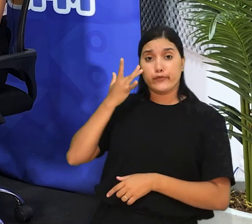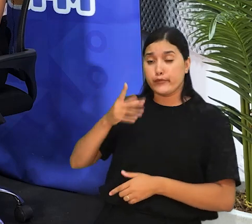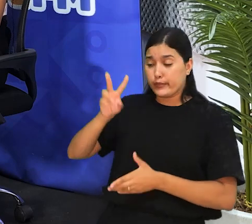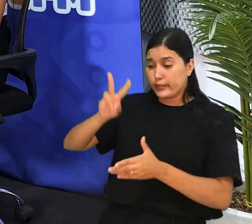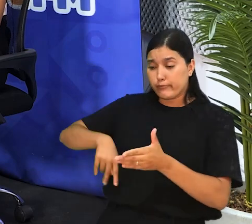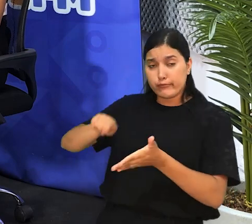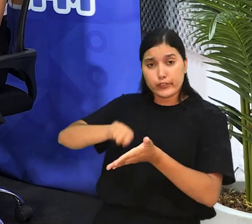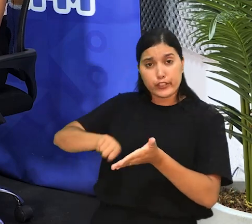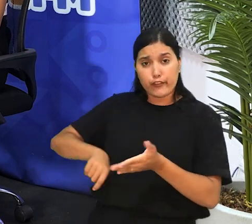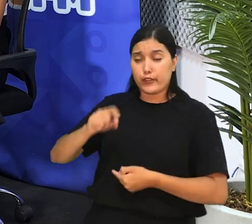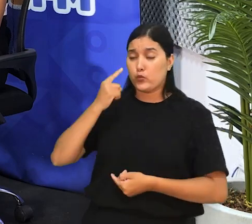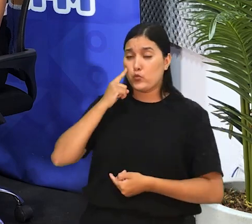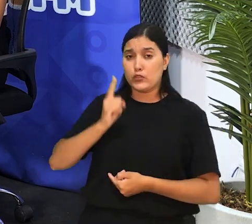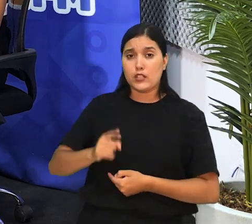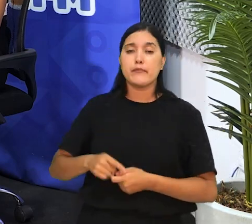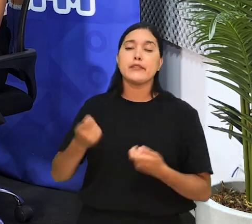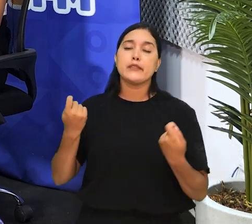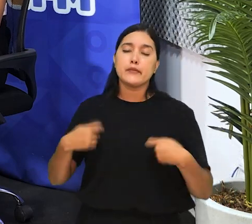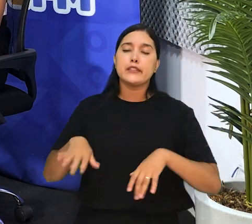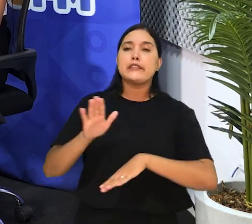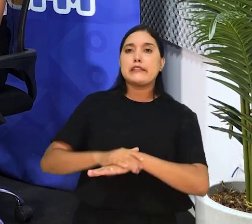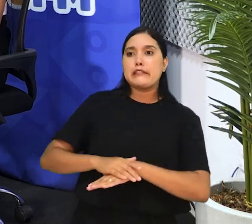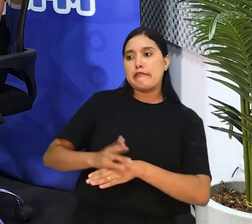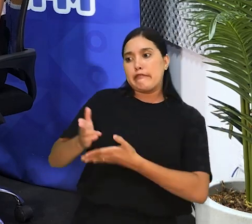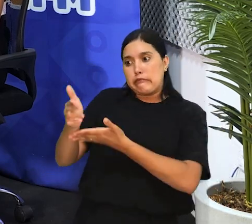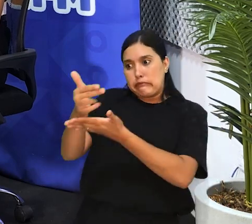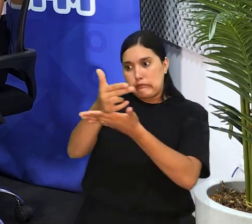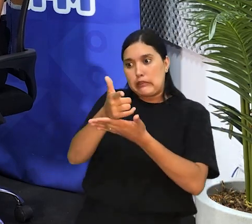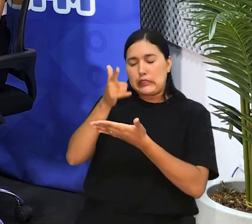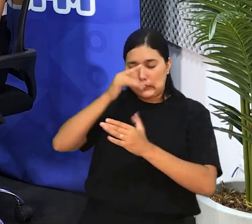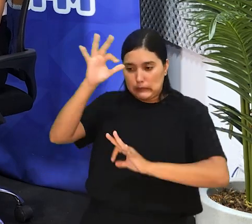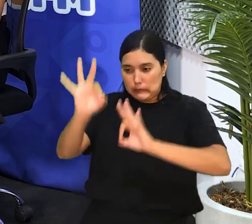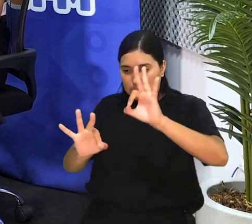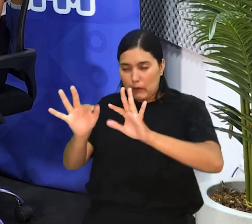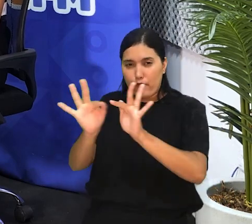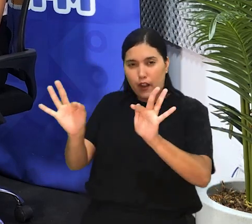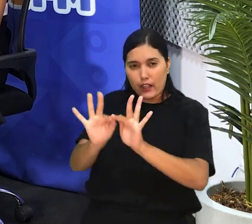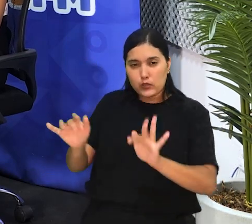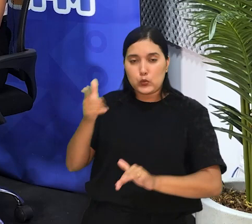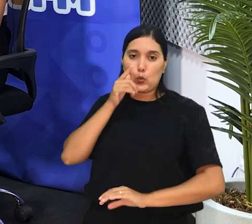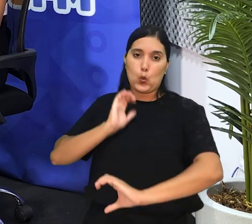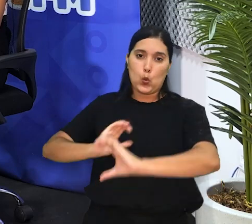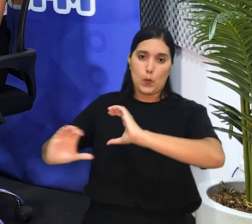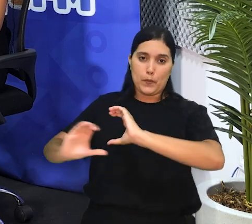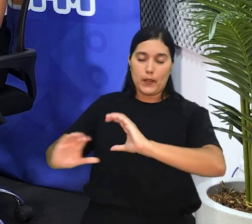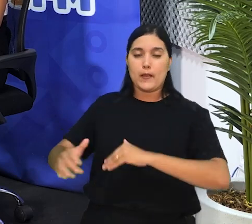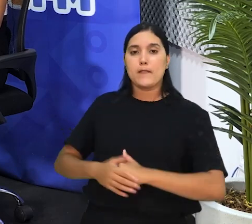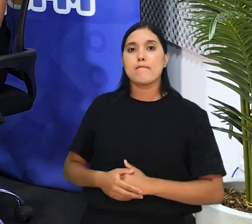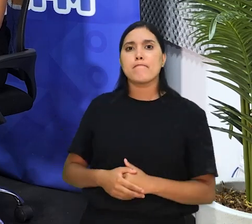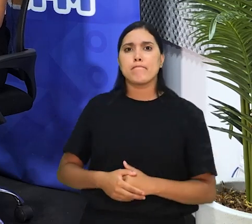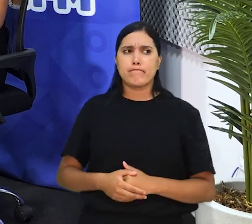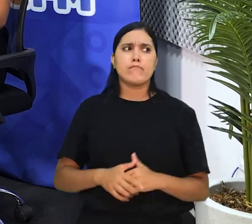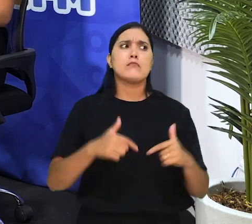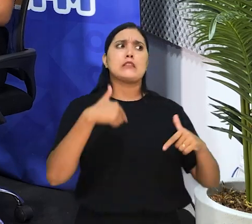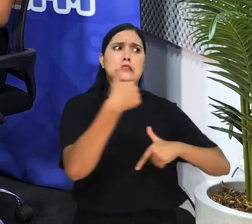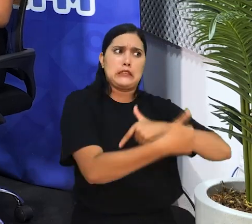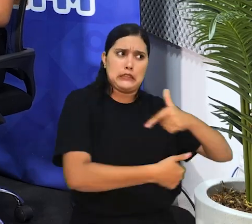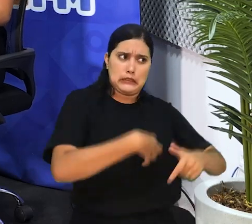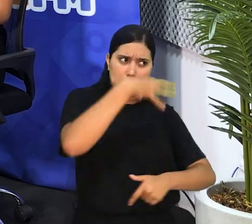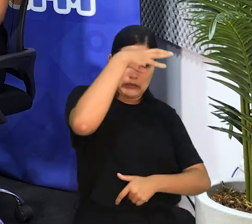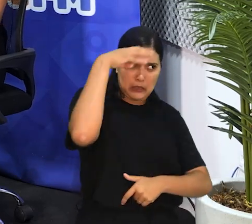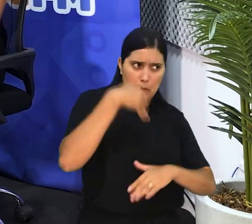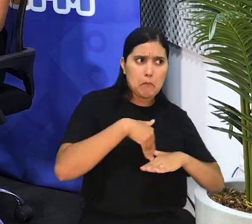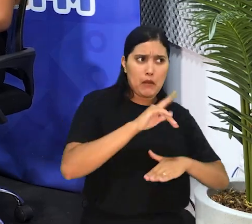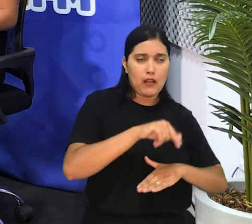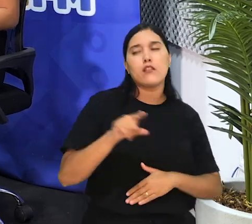não sabe escrever. Então a gente ia ter que fazer aquele símbolozinho, ia ter que se virar montando ali para poder se comunicar. Dificultaria muito mais,